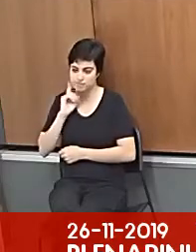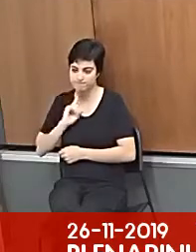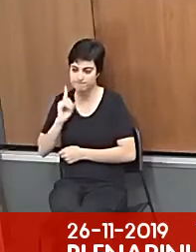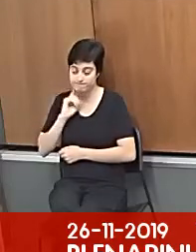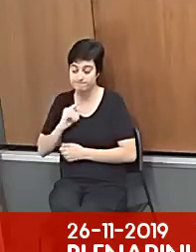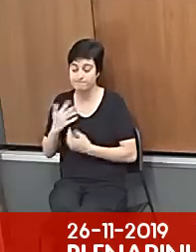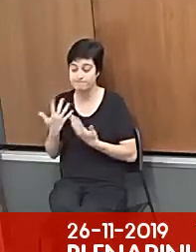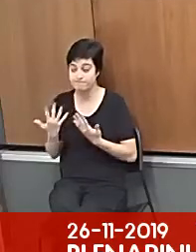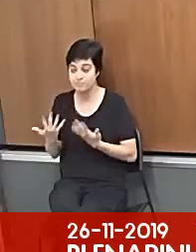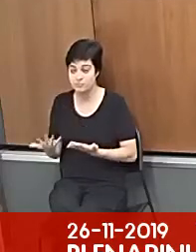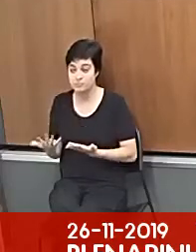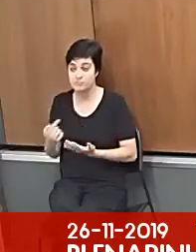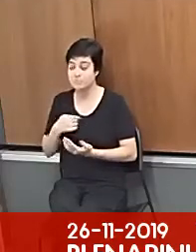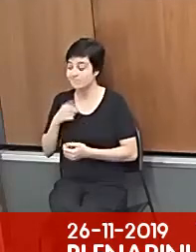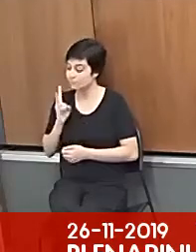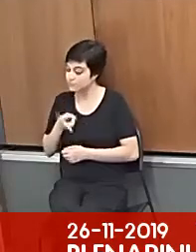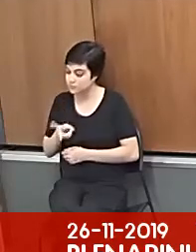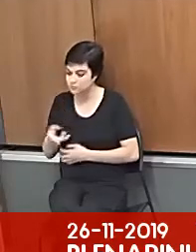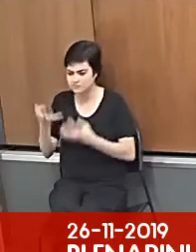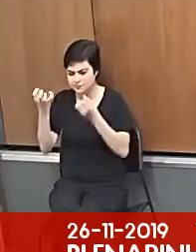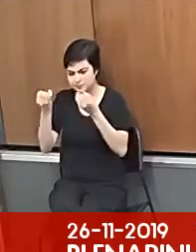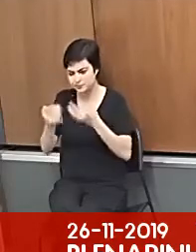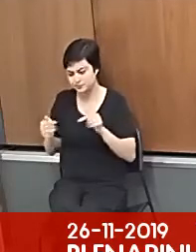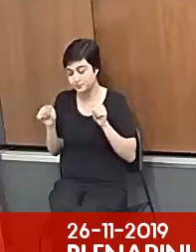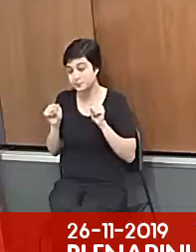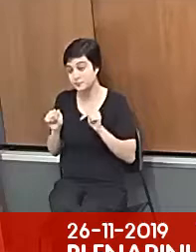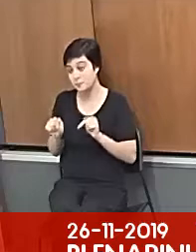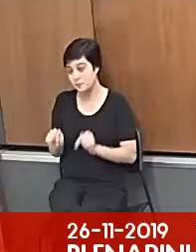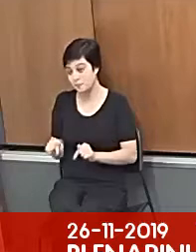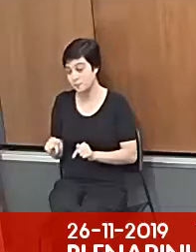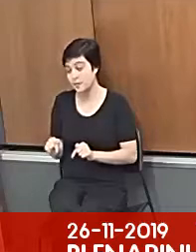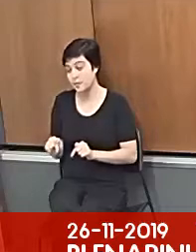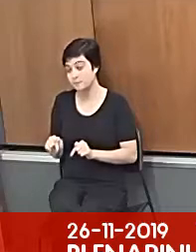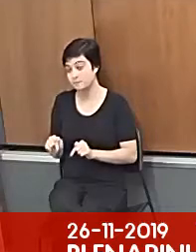E me deparei com aquilo que eu falo sempre aqui.